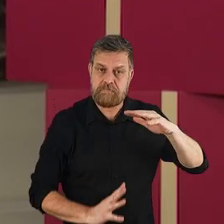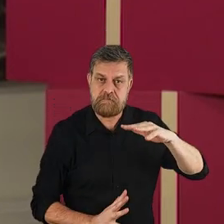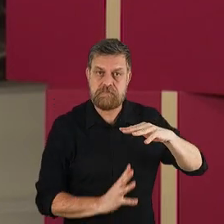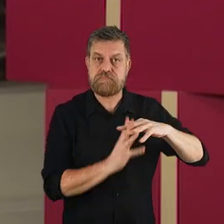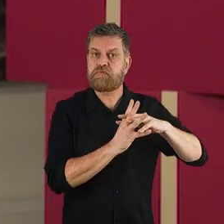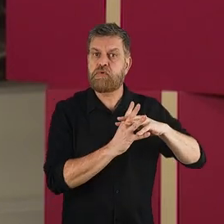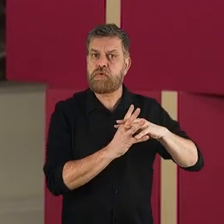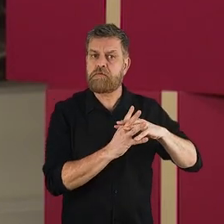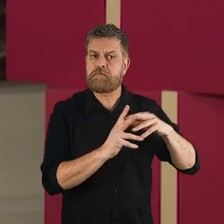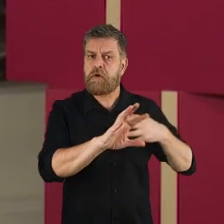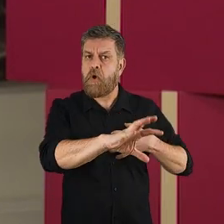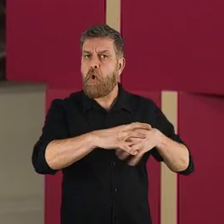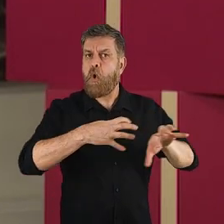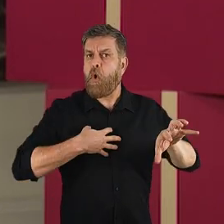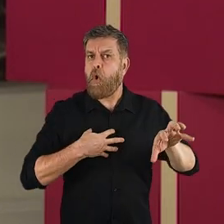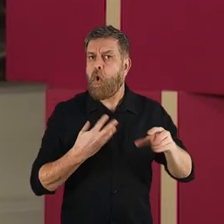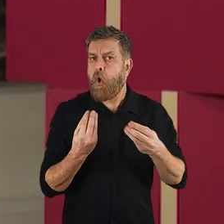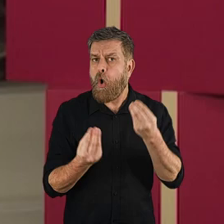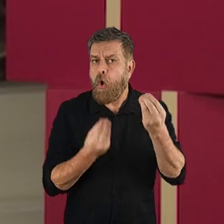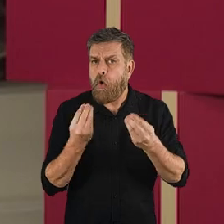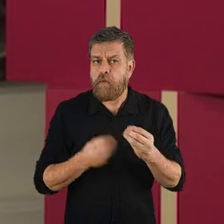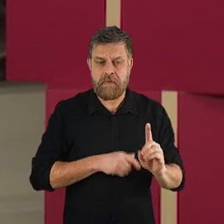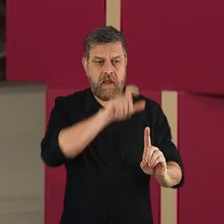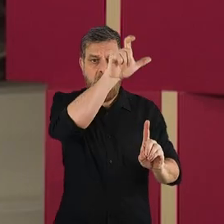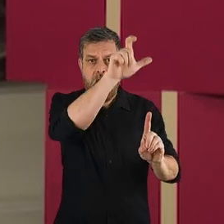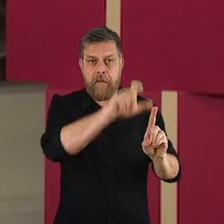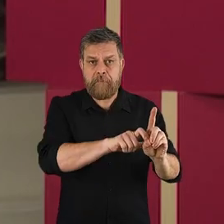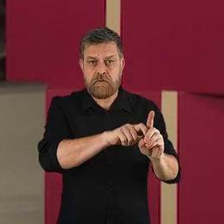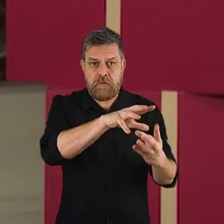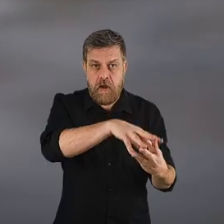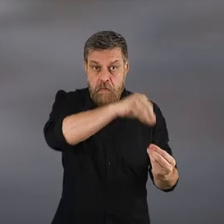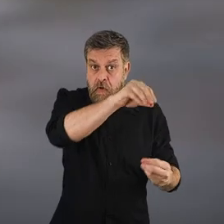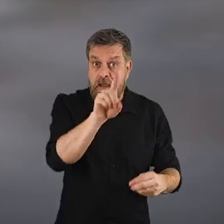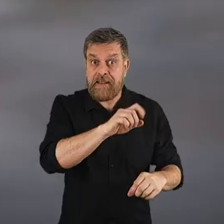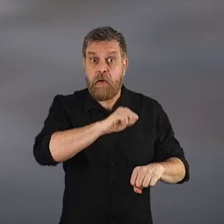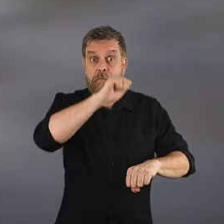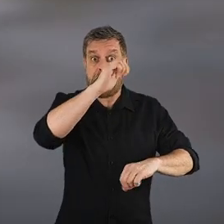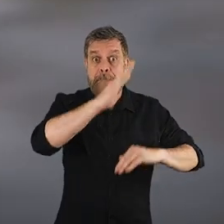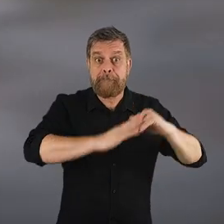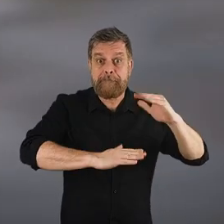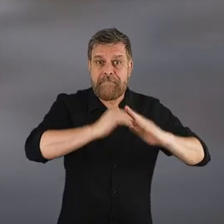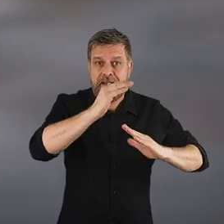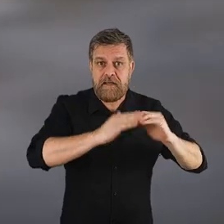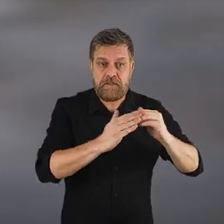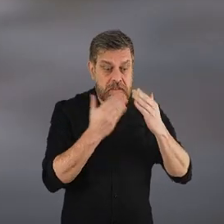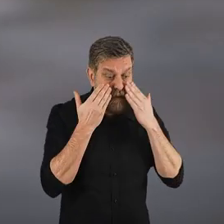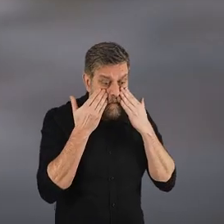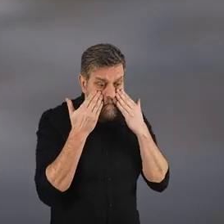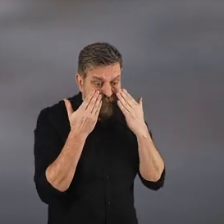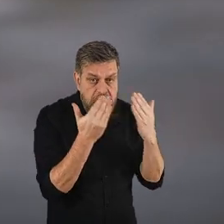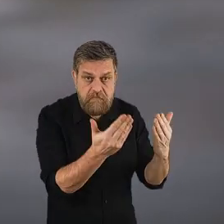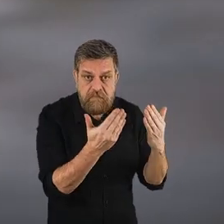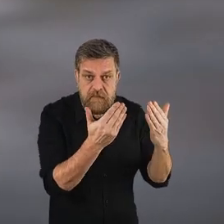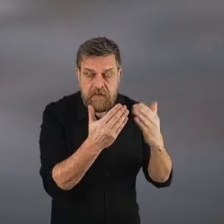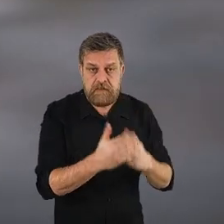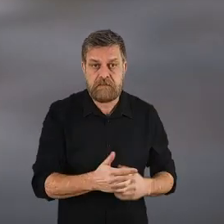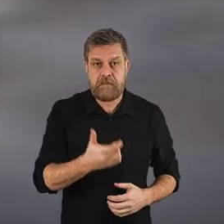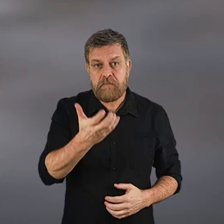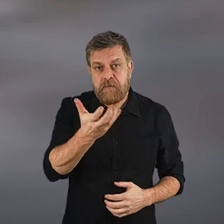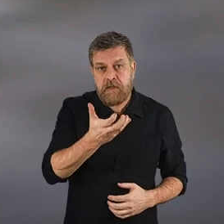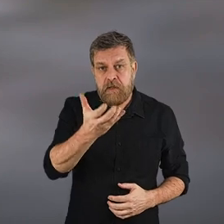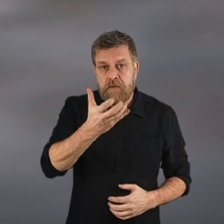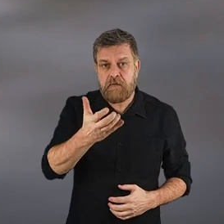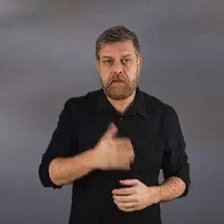outro? Não de um outro abstrato, de um outro concreto, diante de você. Porque eu estou querendo reivindicar